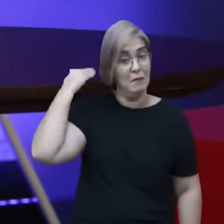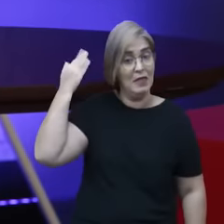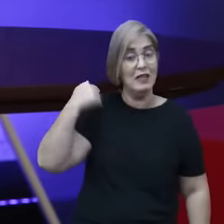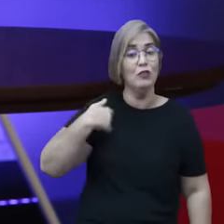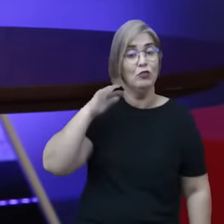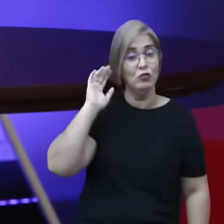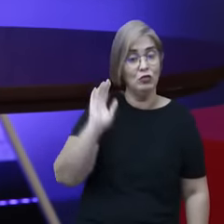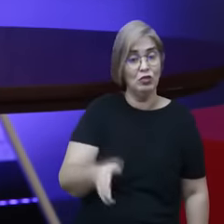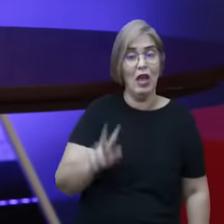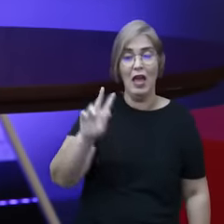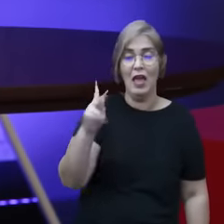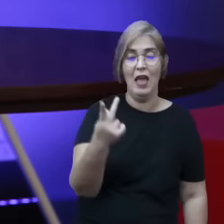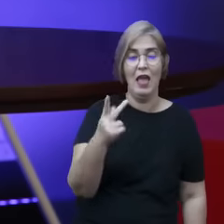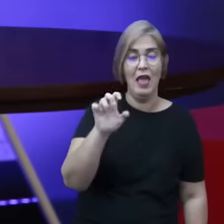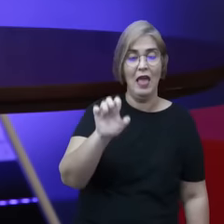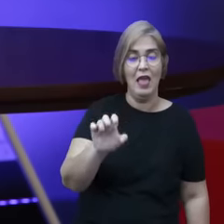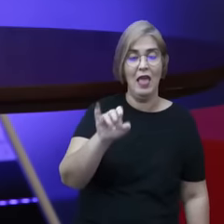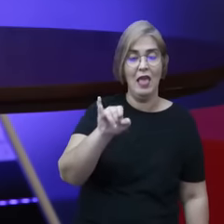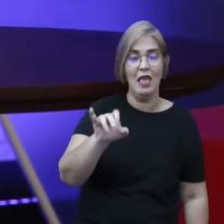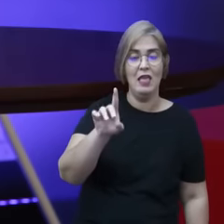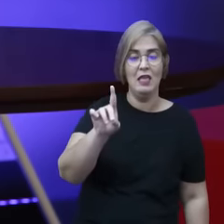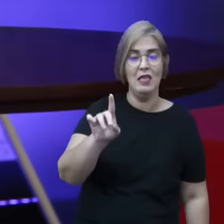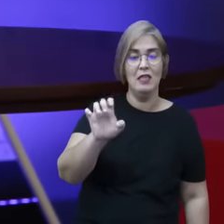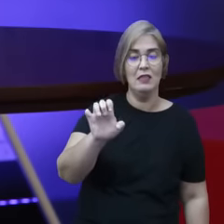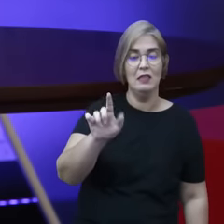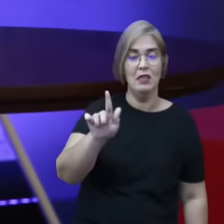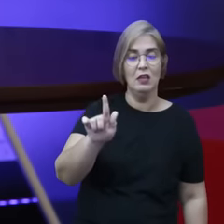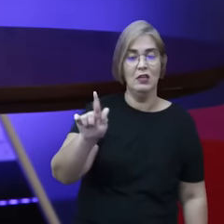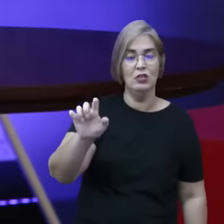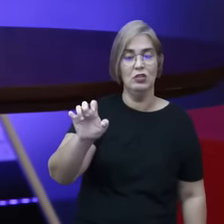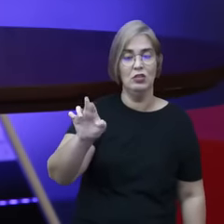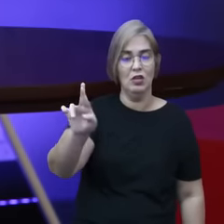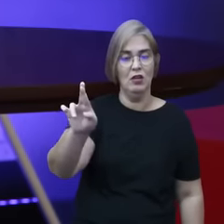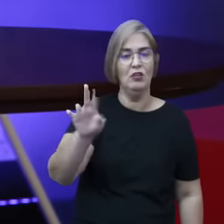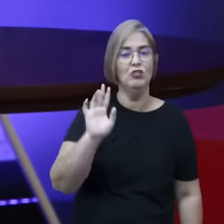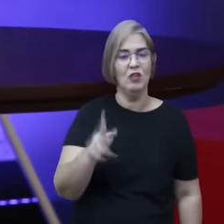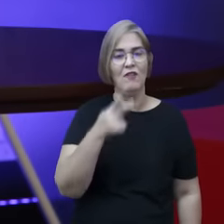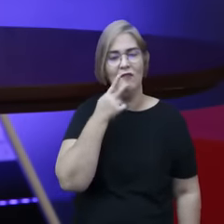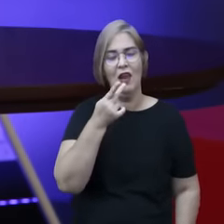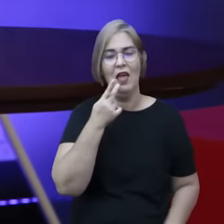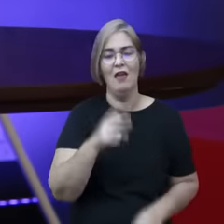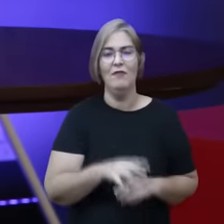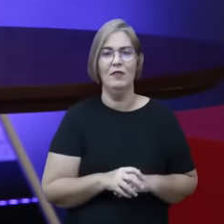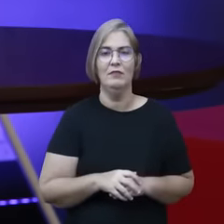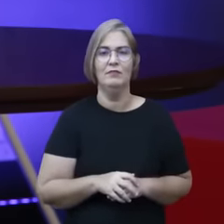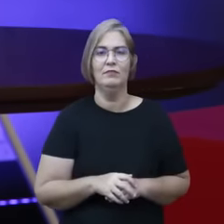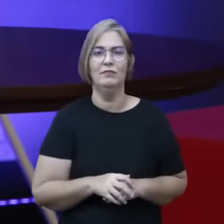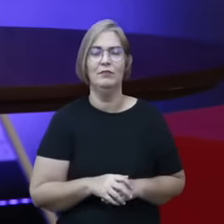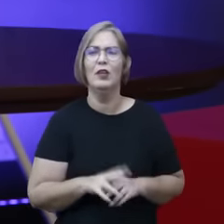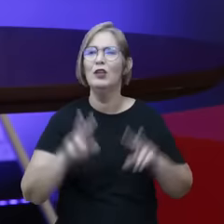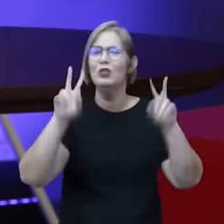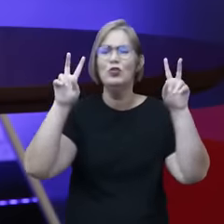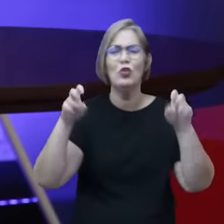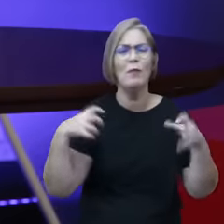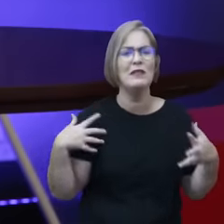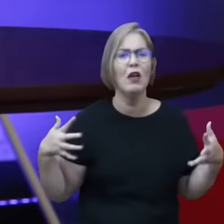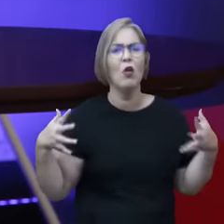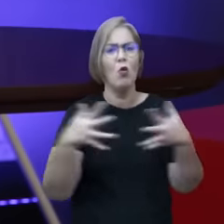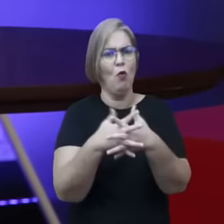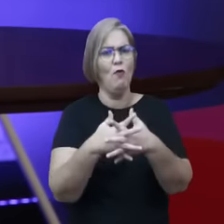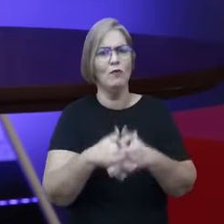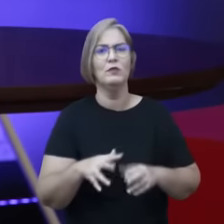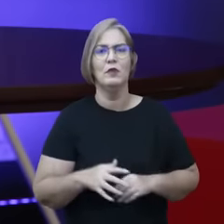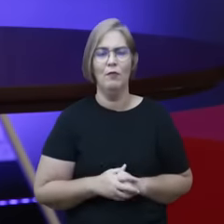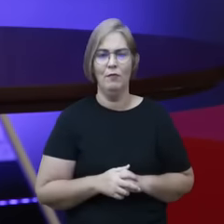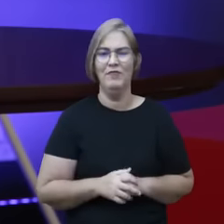alienação. O que que é alienação? É para o Hegel. Não tem esse sentido que hoje nós conferimos a alienação, mas a alienação